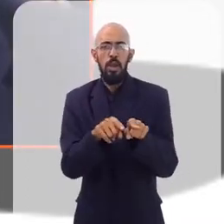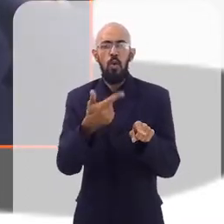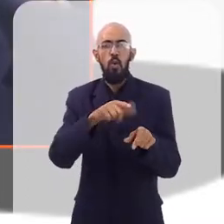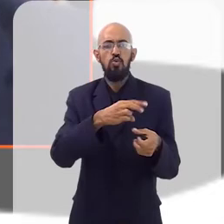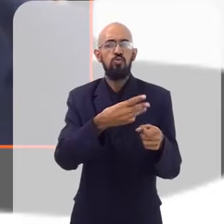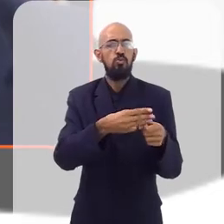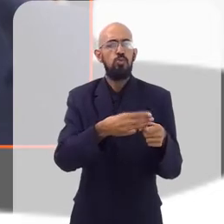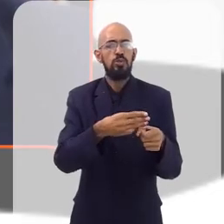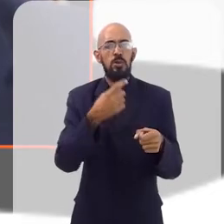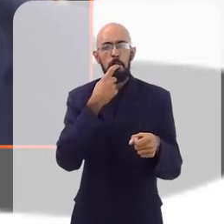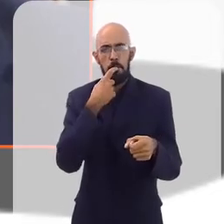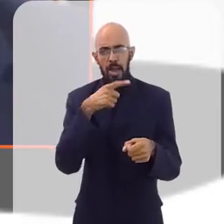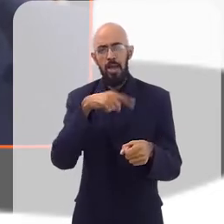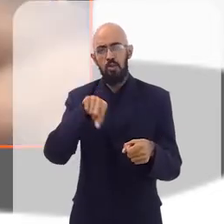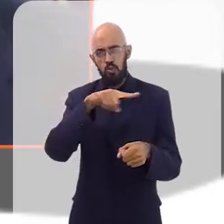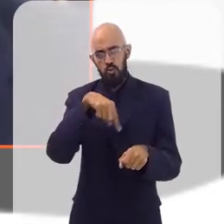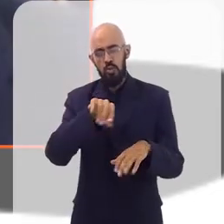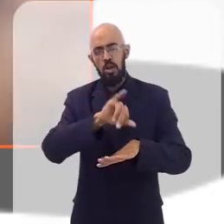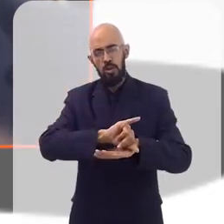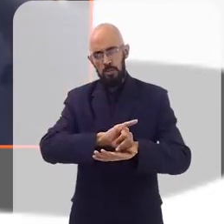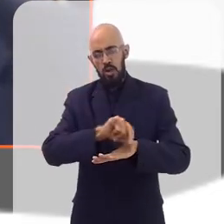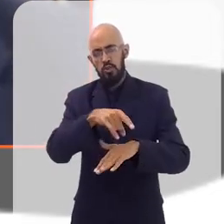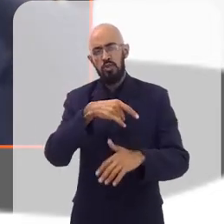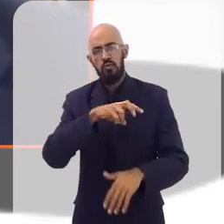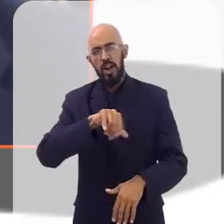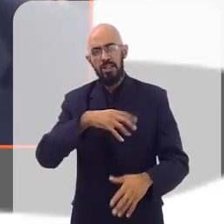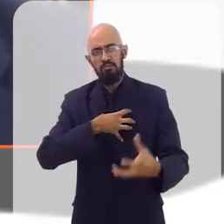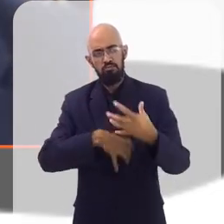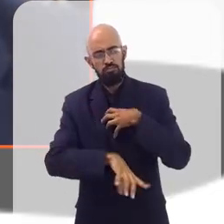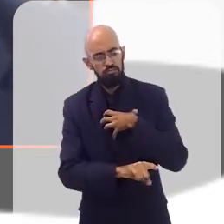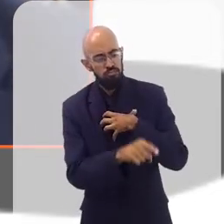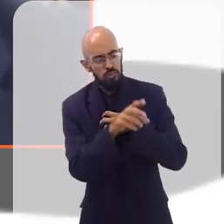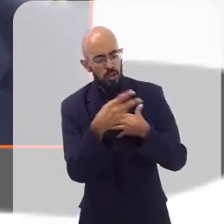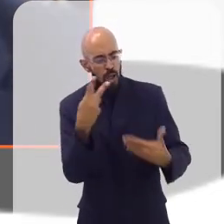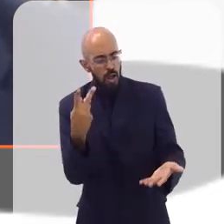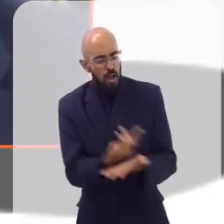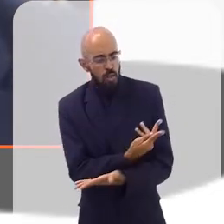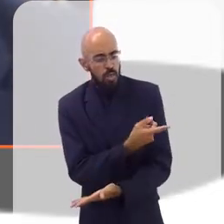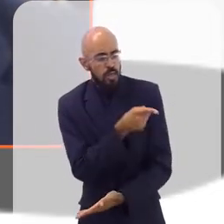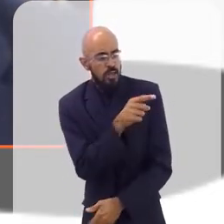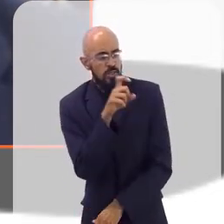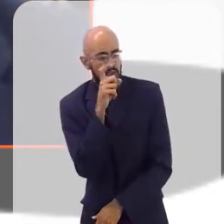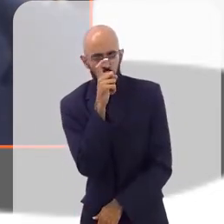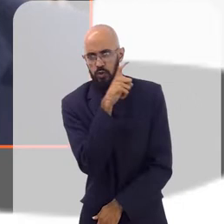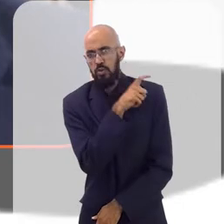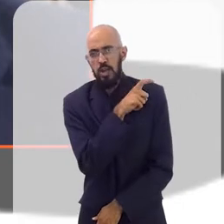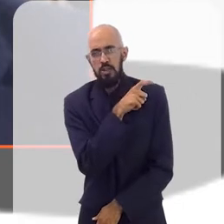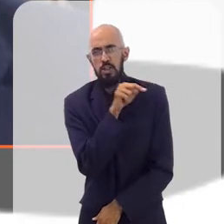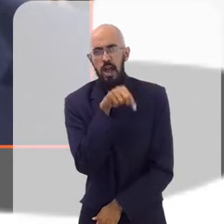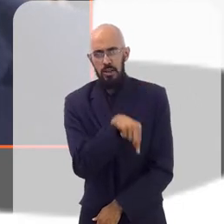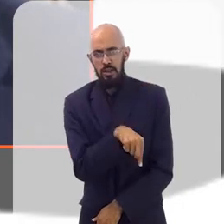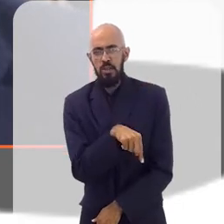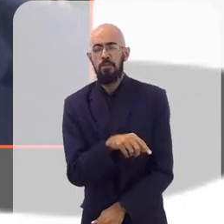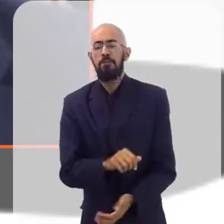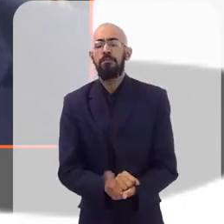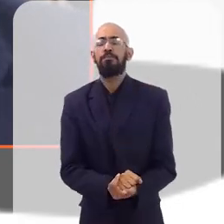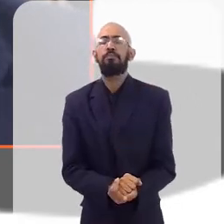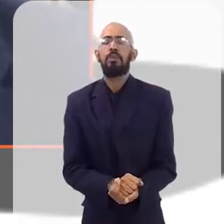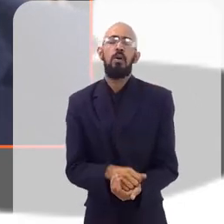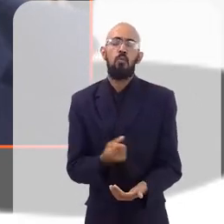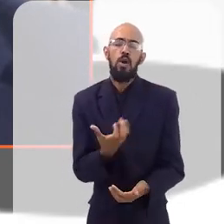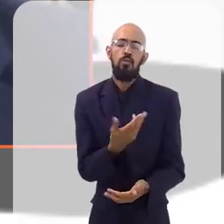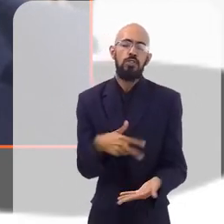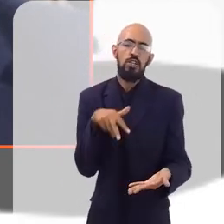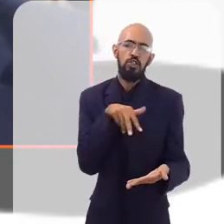a gente vai no local é Cíntia a dificuldade que as pessoas têm né então é quando